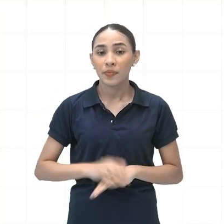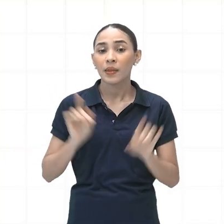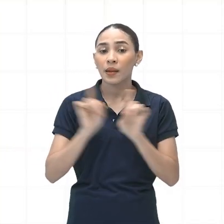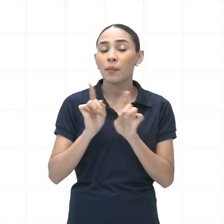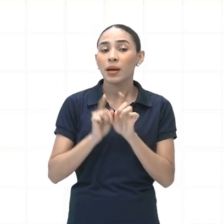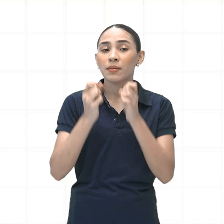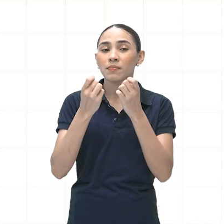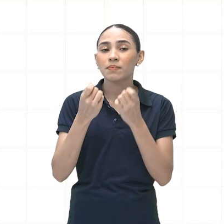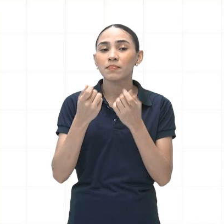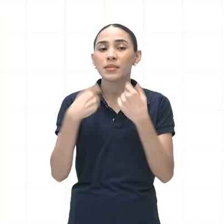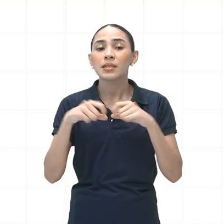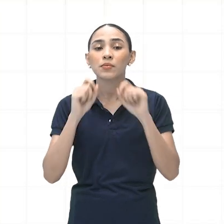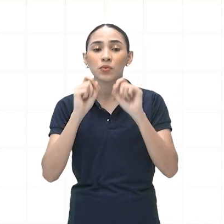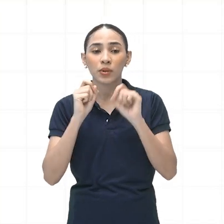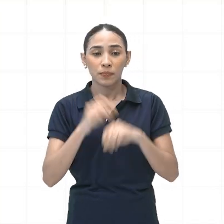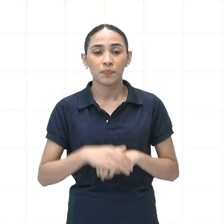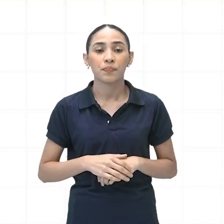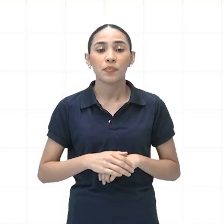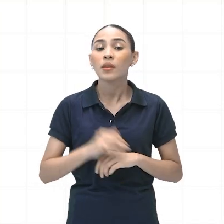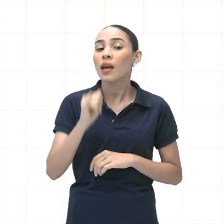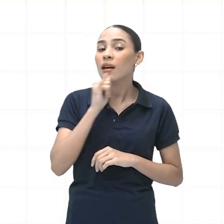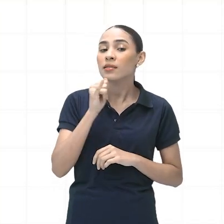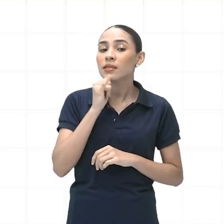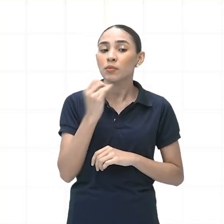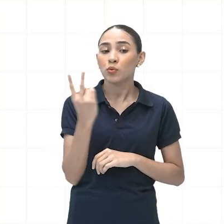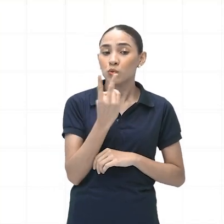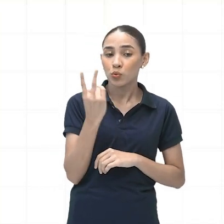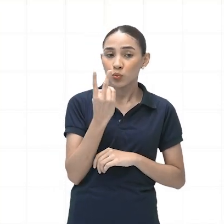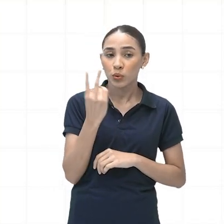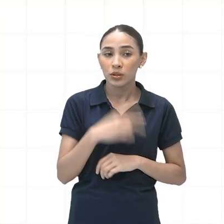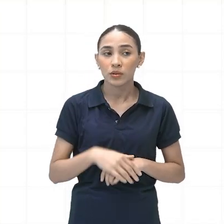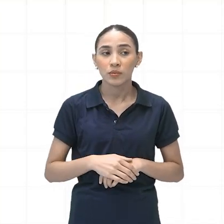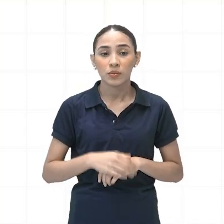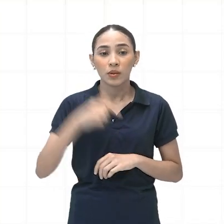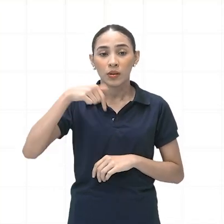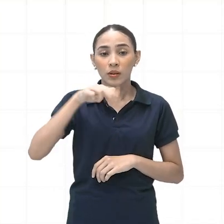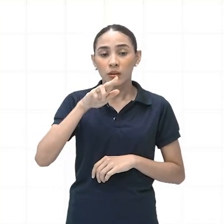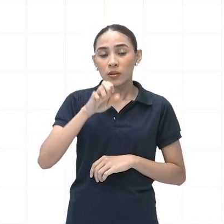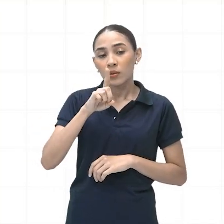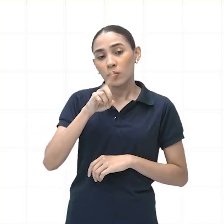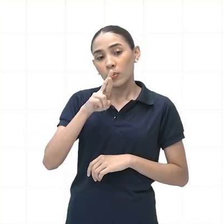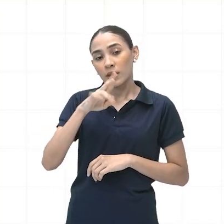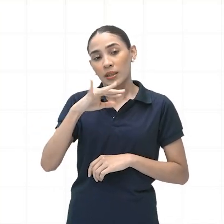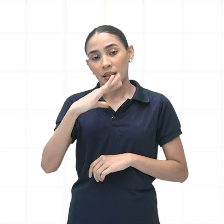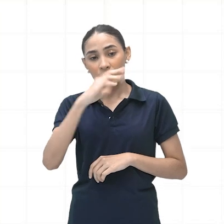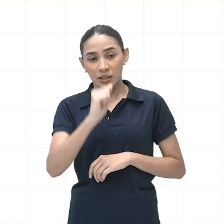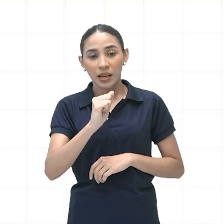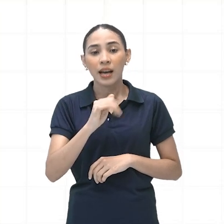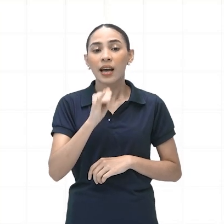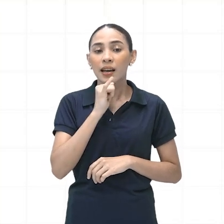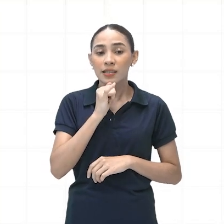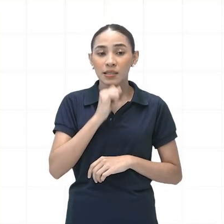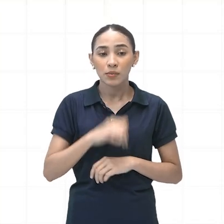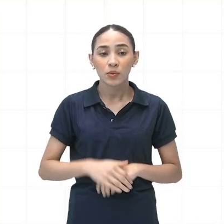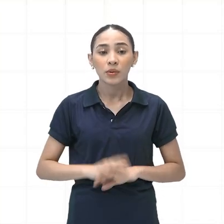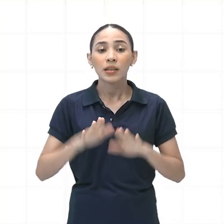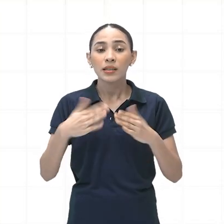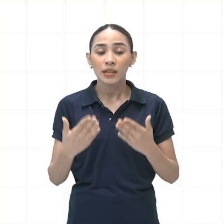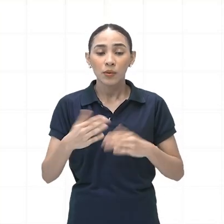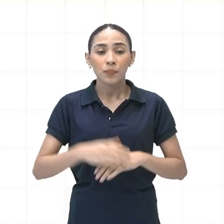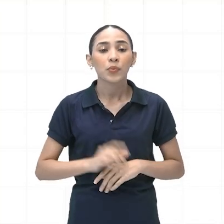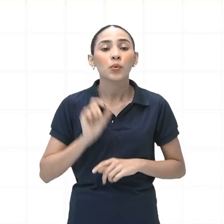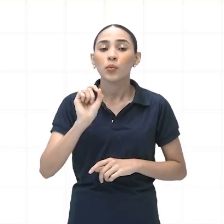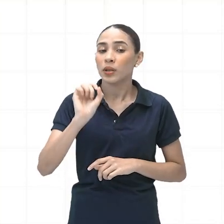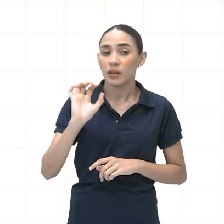temos um exemplo de 2 funções quadráticas, certo? E aí, o